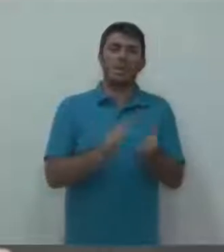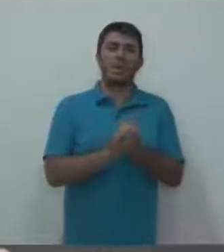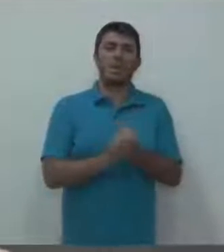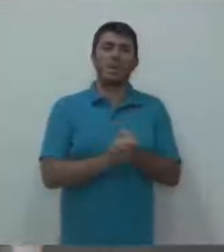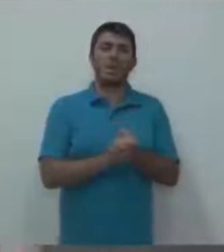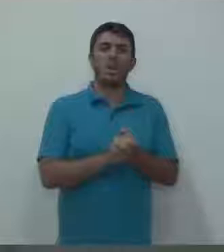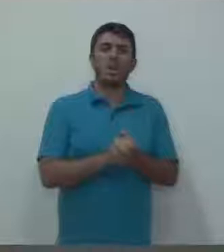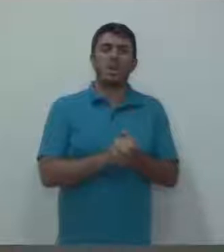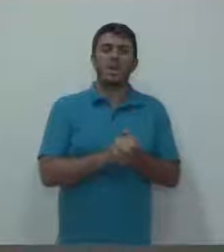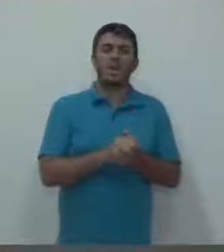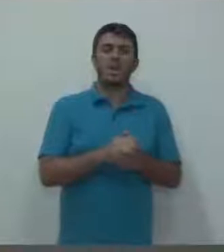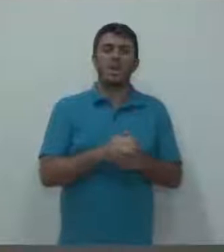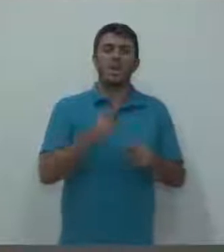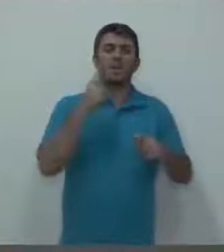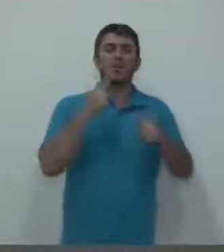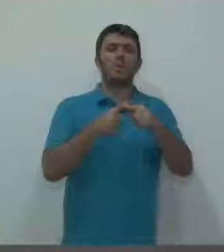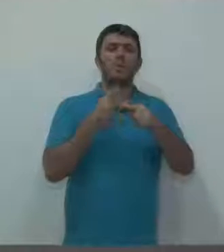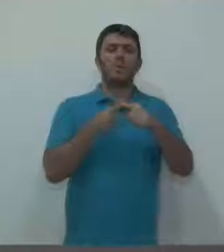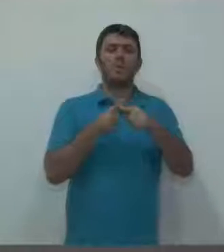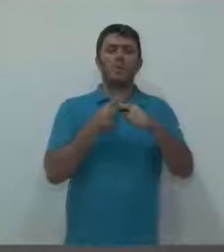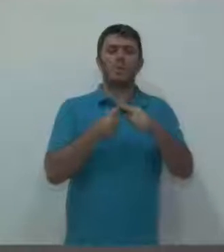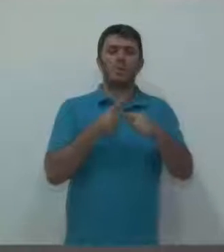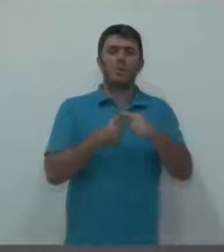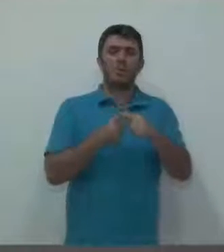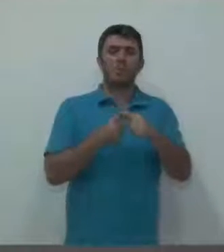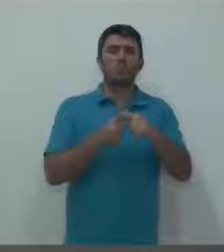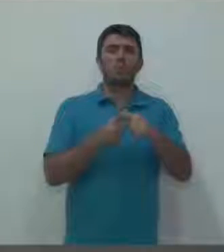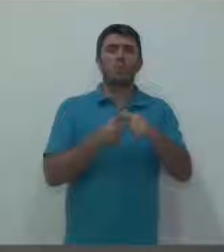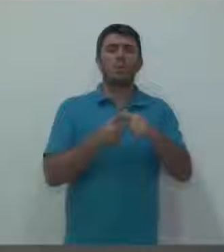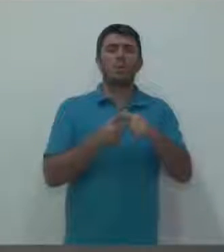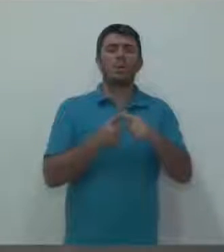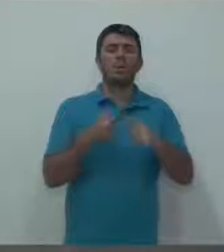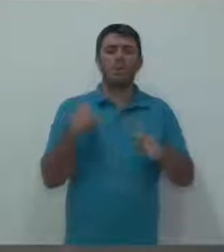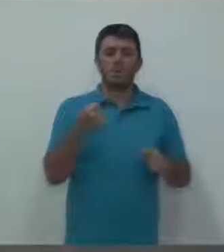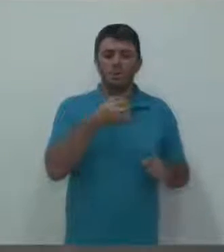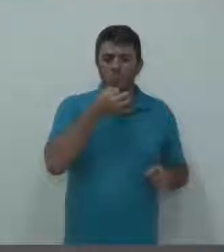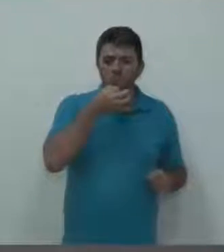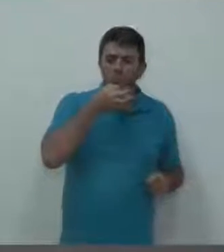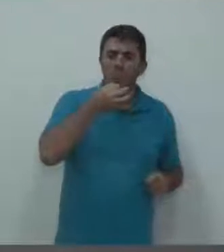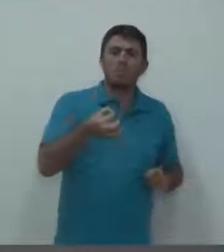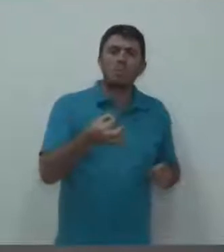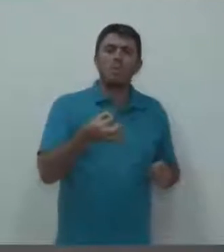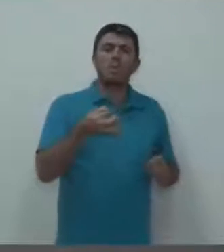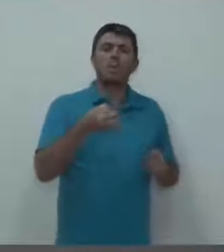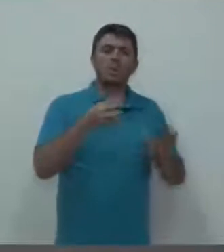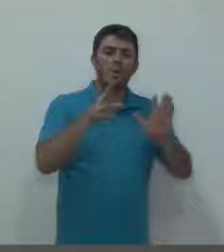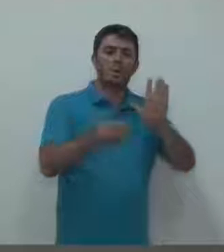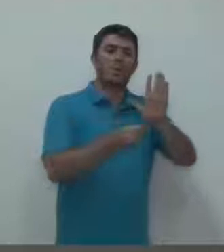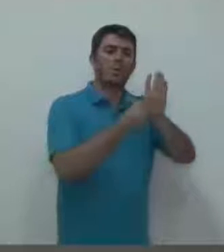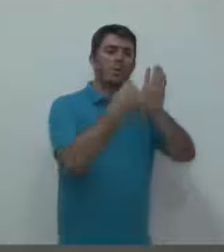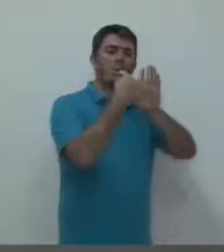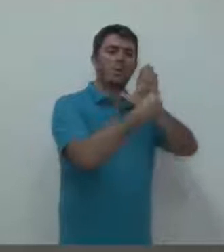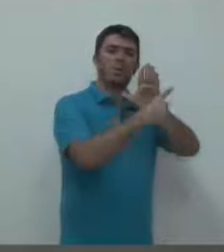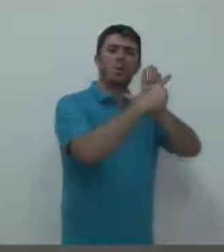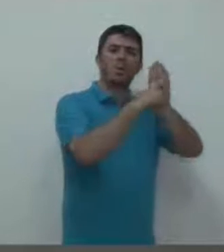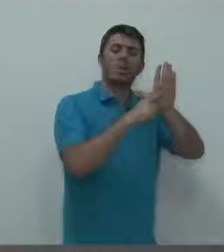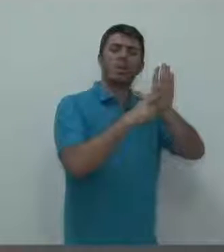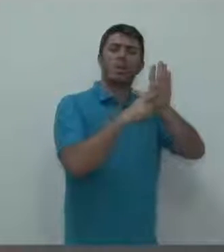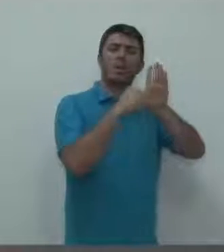antecederam, mas por que a gente indicou colocar a supressiva específico no apêndice 7,